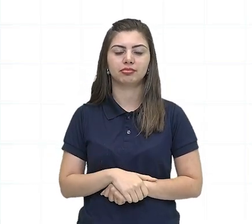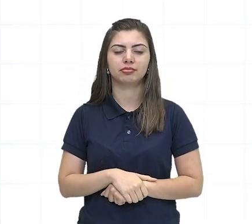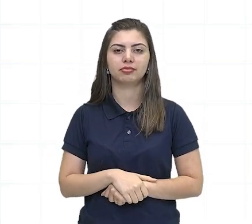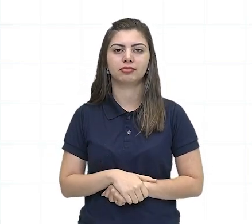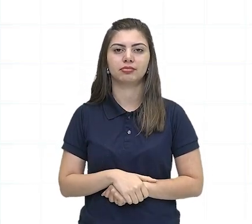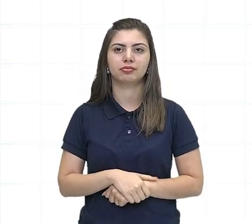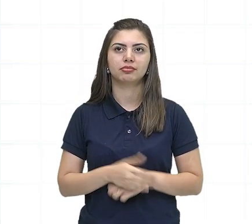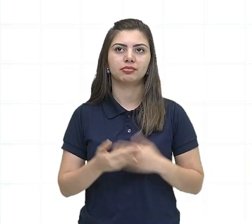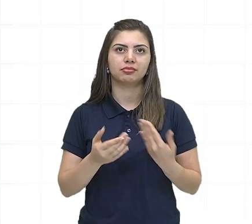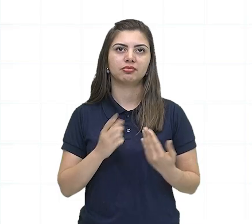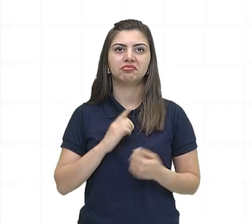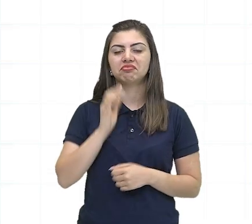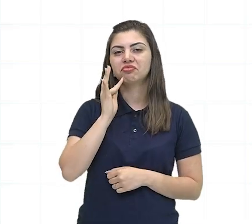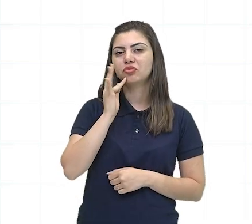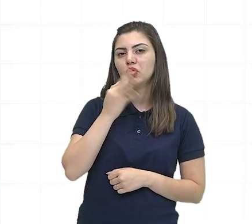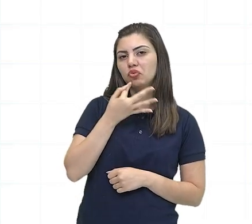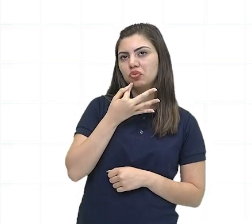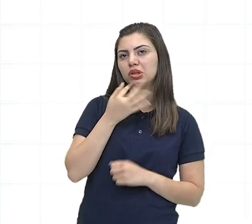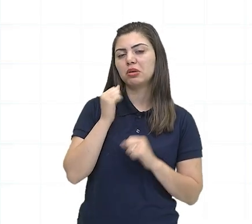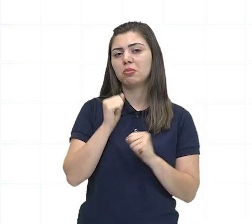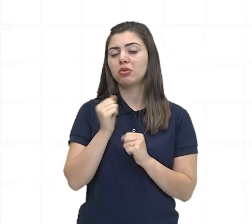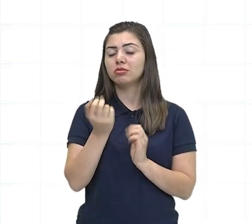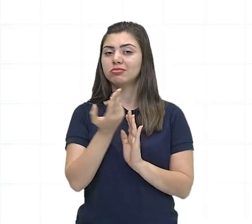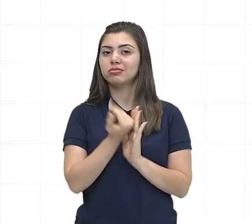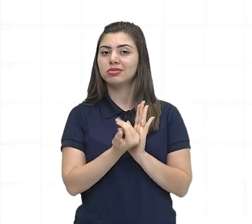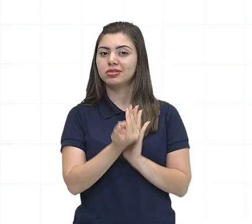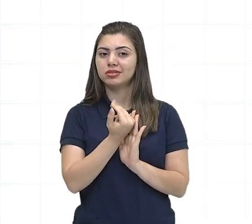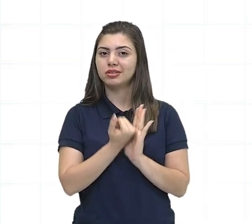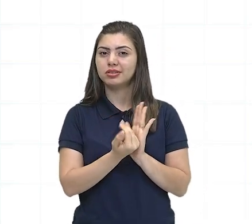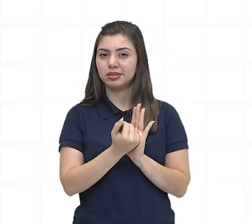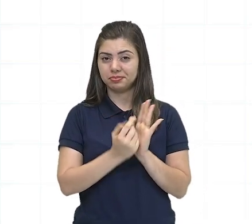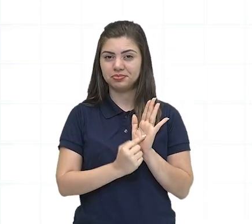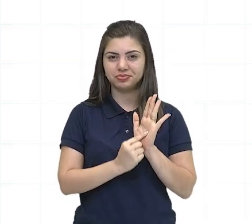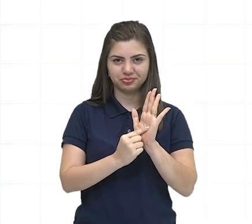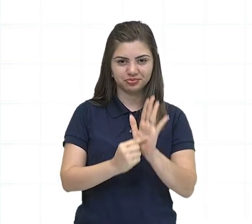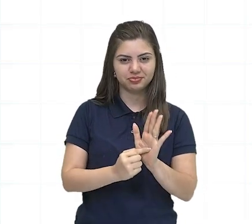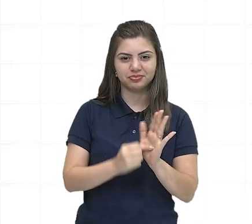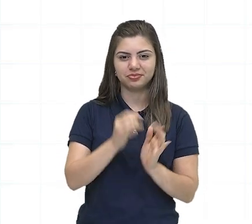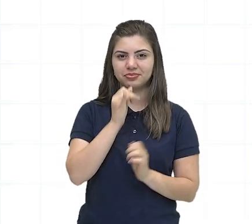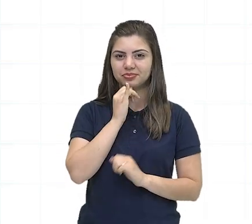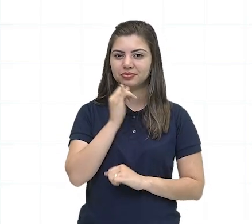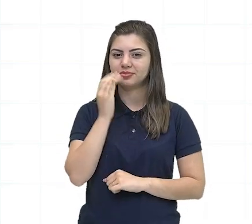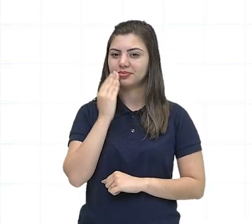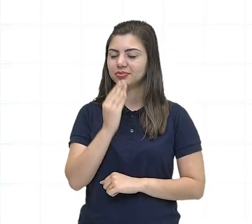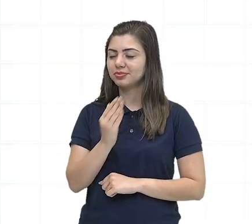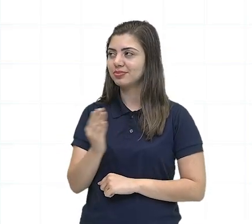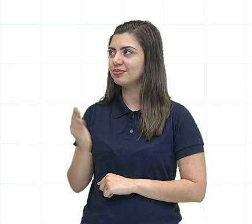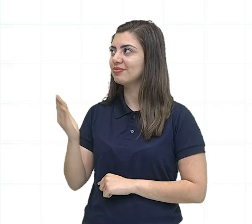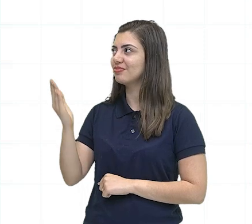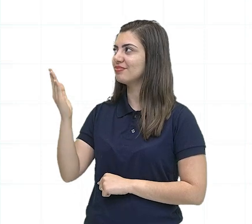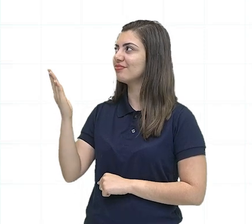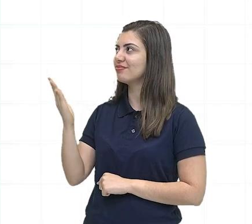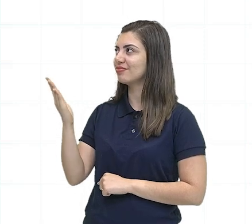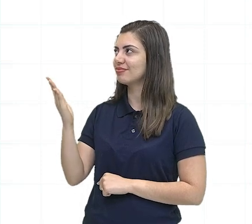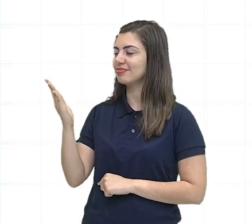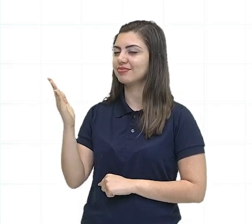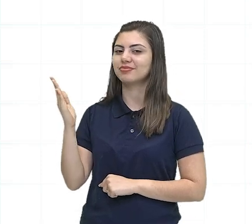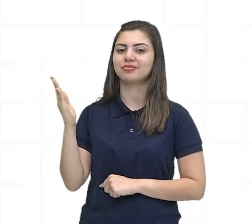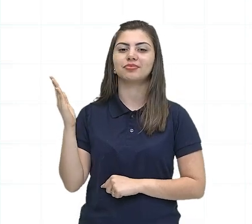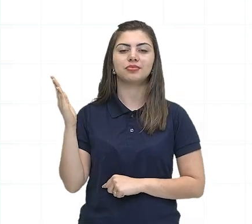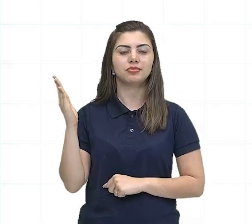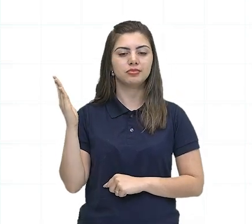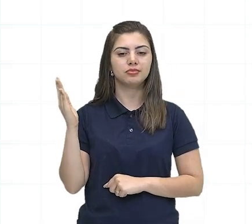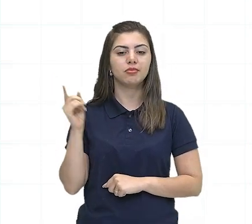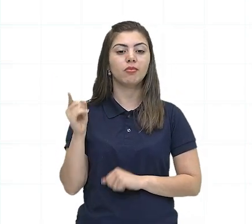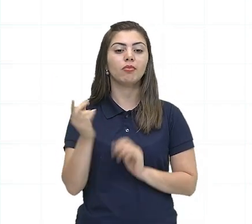vou desenhar várias frutas, como aqui, como vamos mostrar para vocês o exemplo. Então,